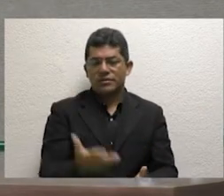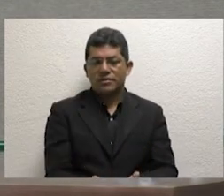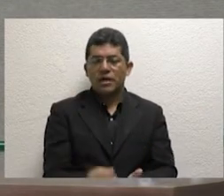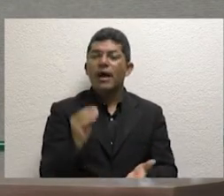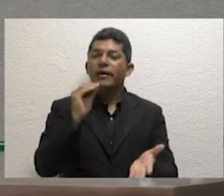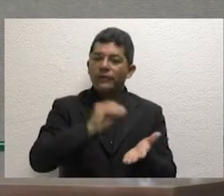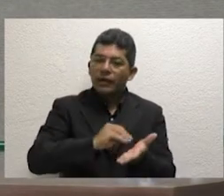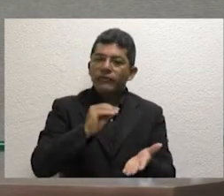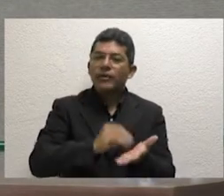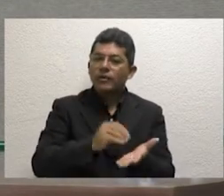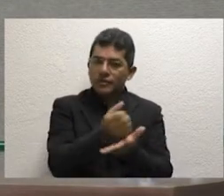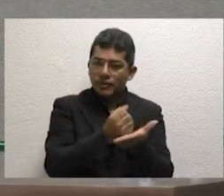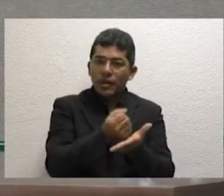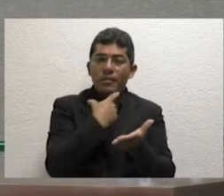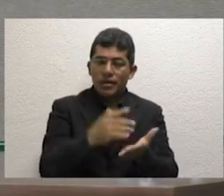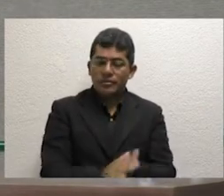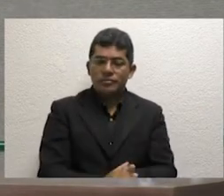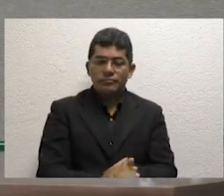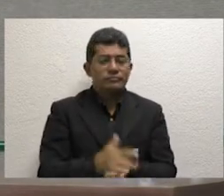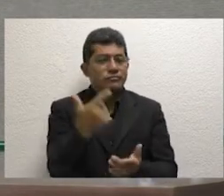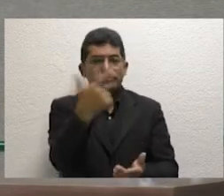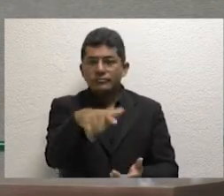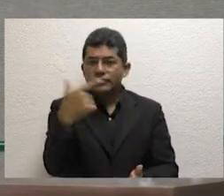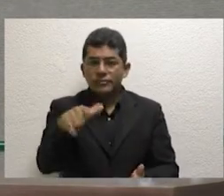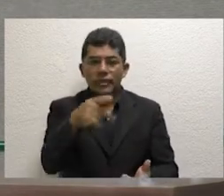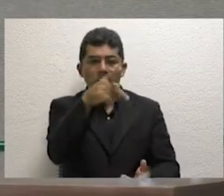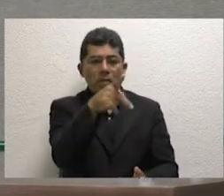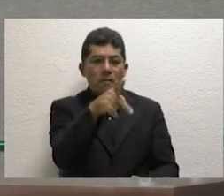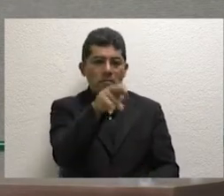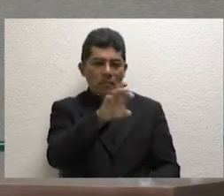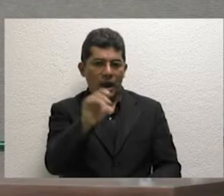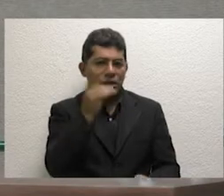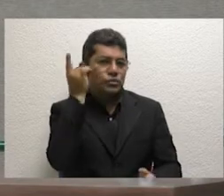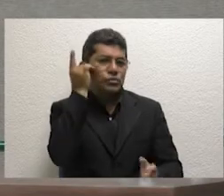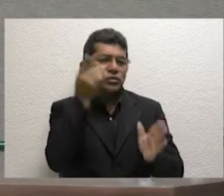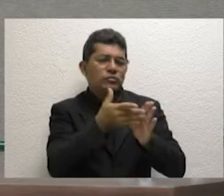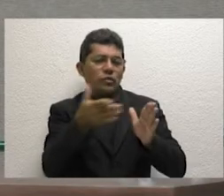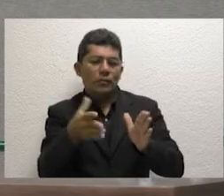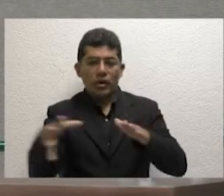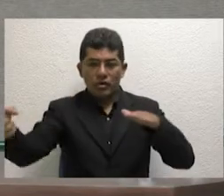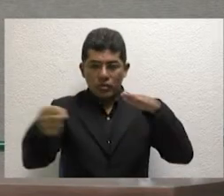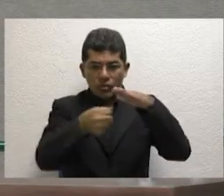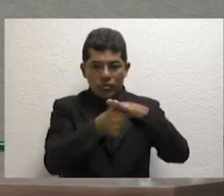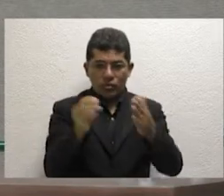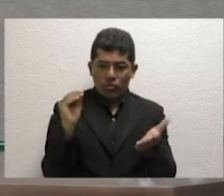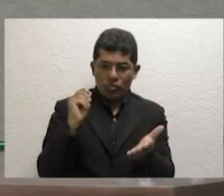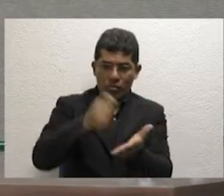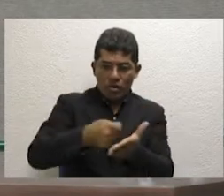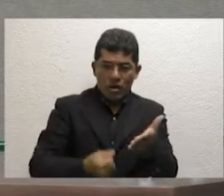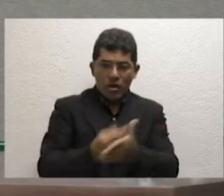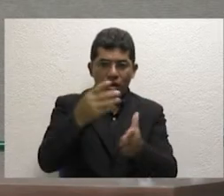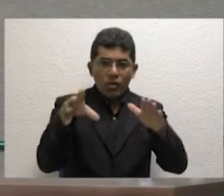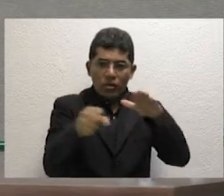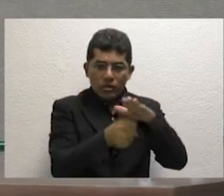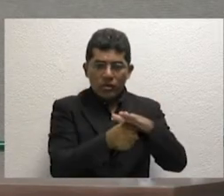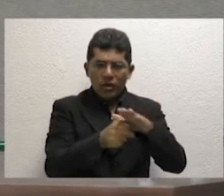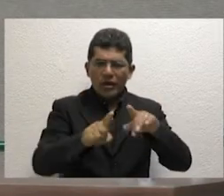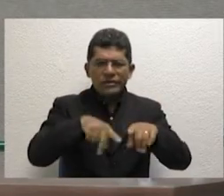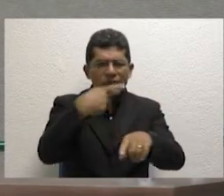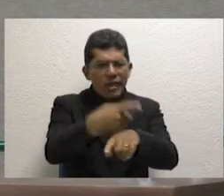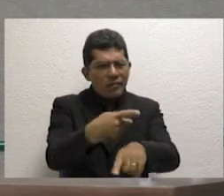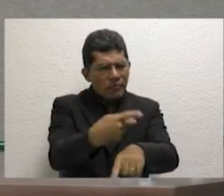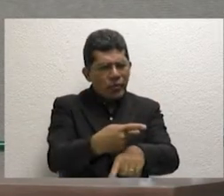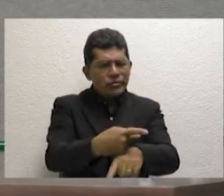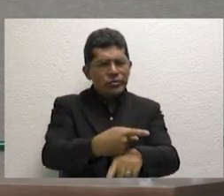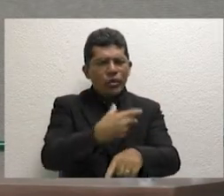Está faltando antibiótico, eles não têm prazo para repor. E veio um governador, no